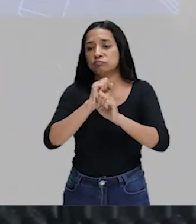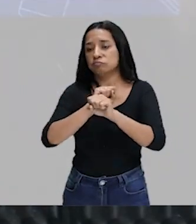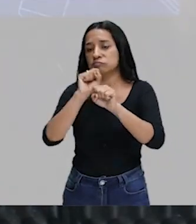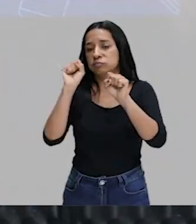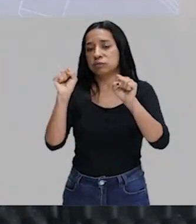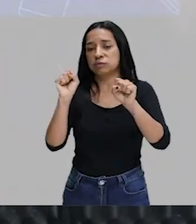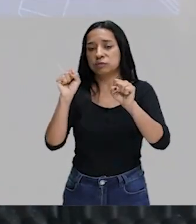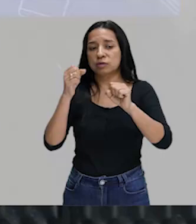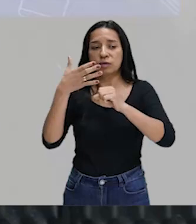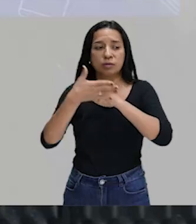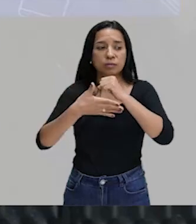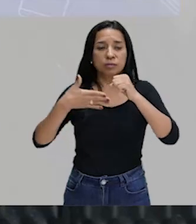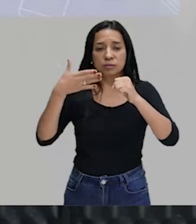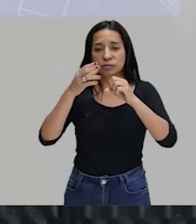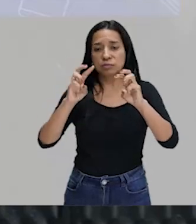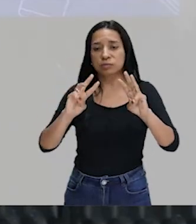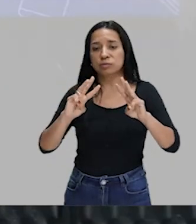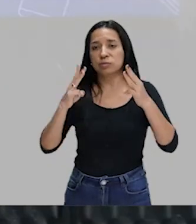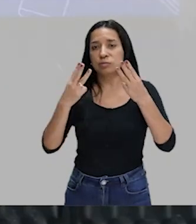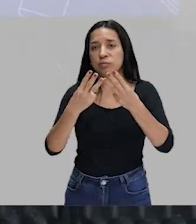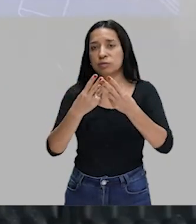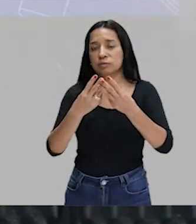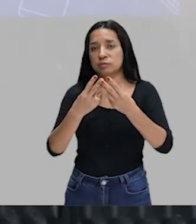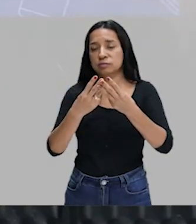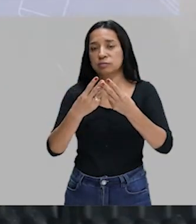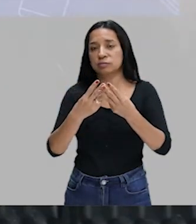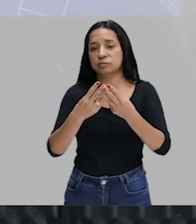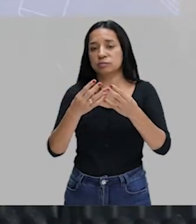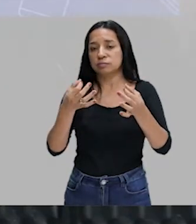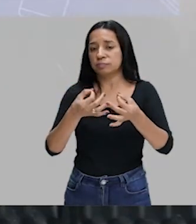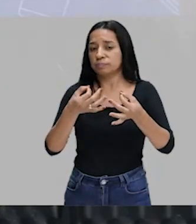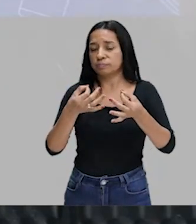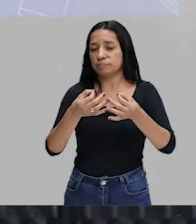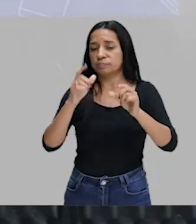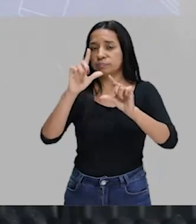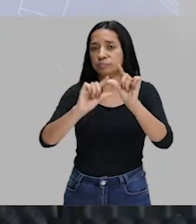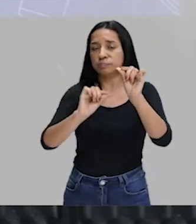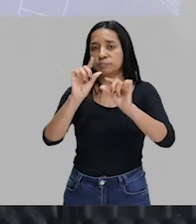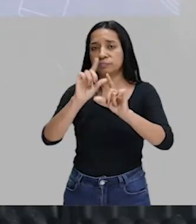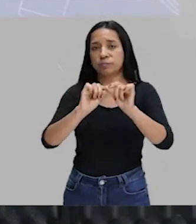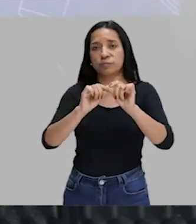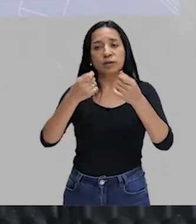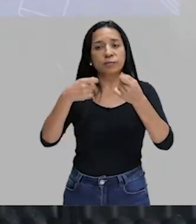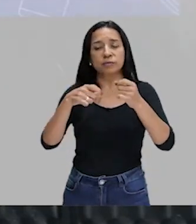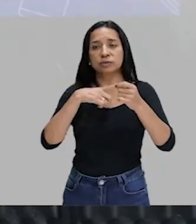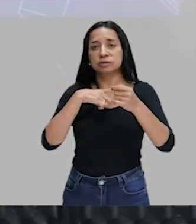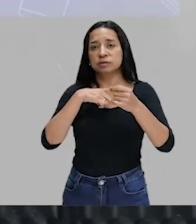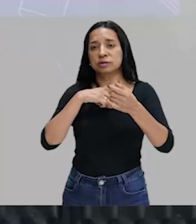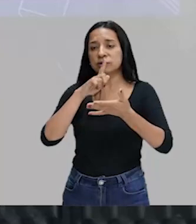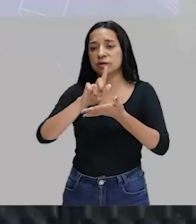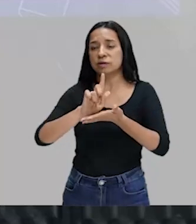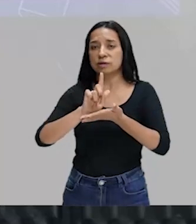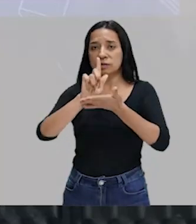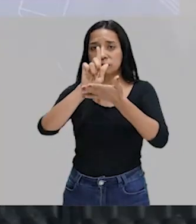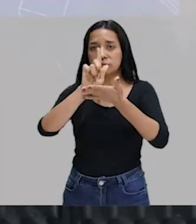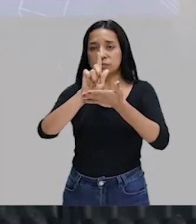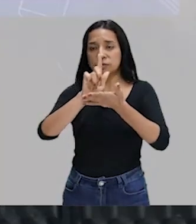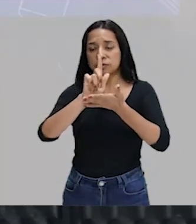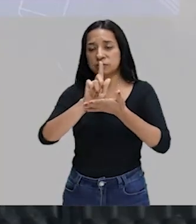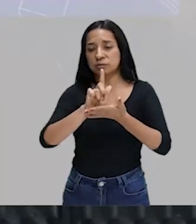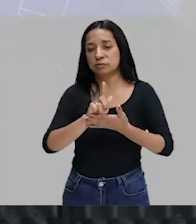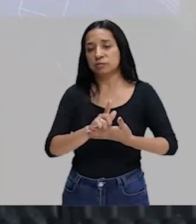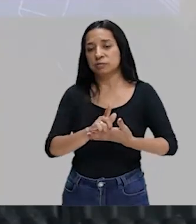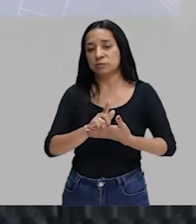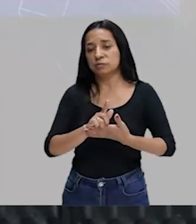ela basicamente tem uma massa muito grande, certo? Então a estrela ela tem que ter essa gravidade, né? O componente